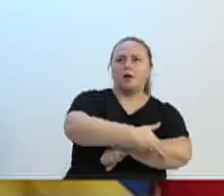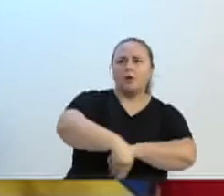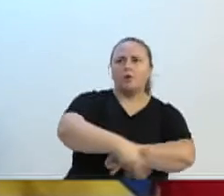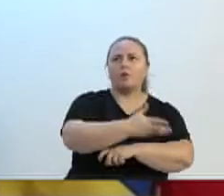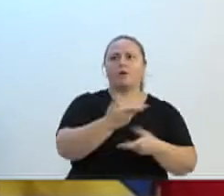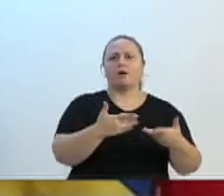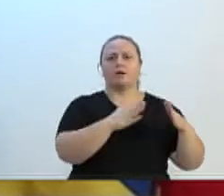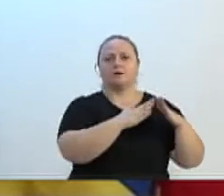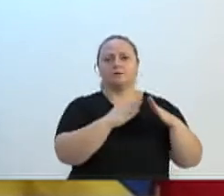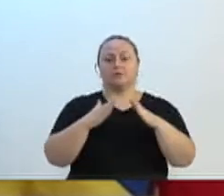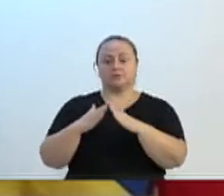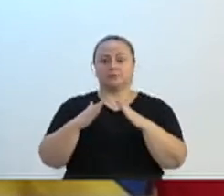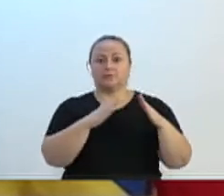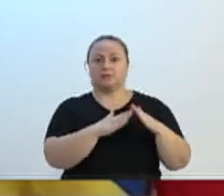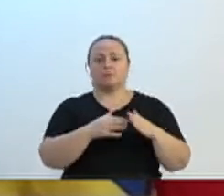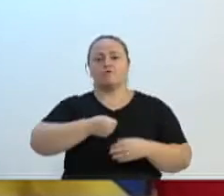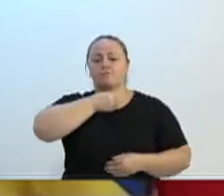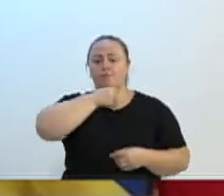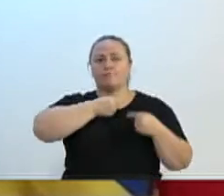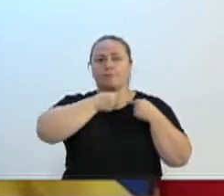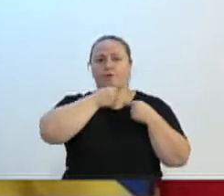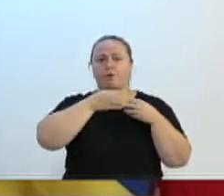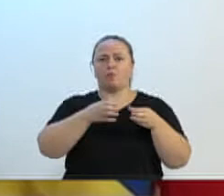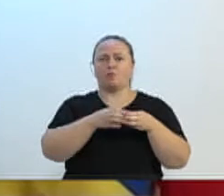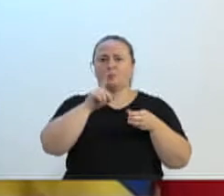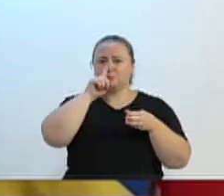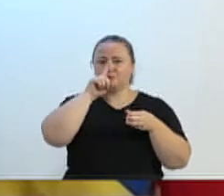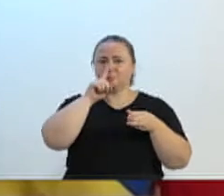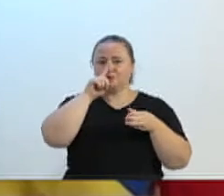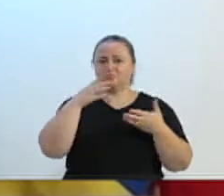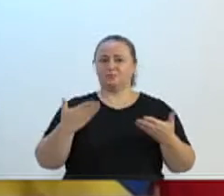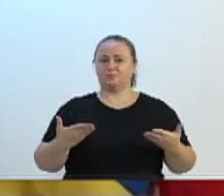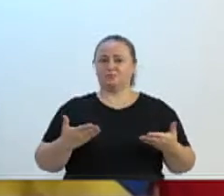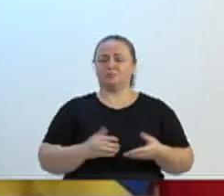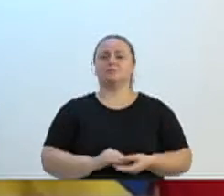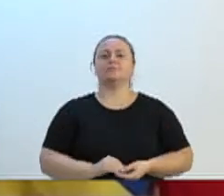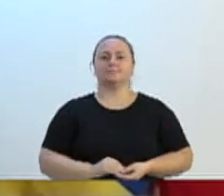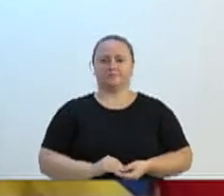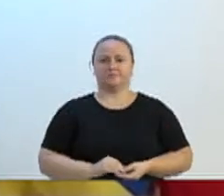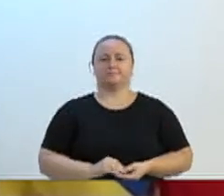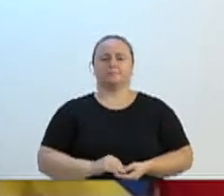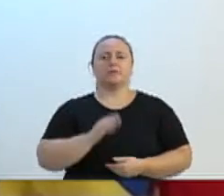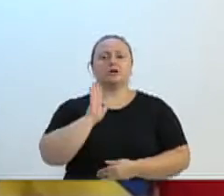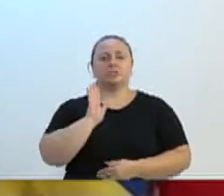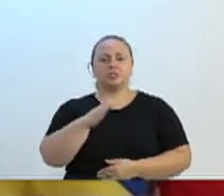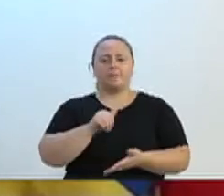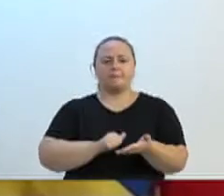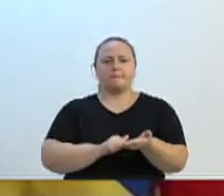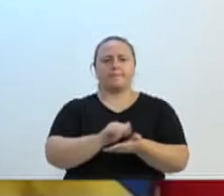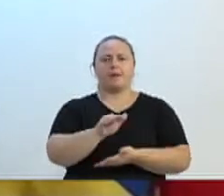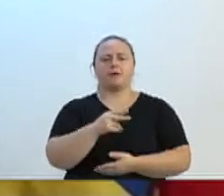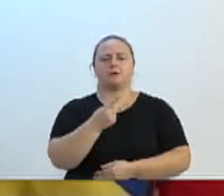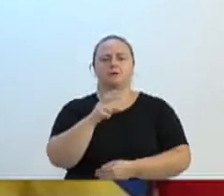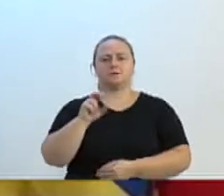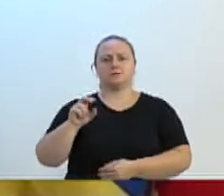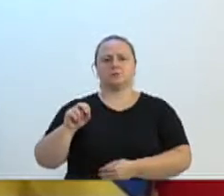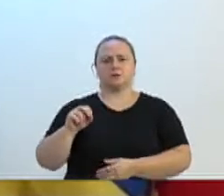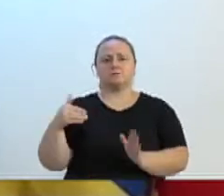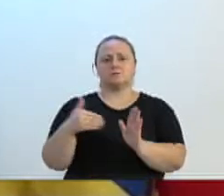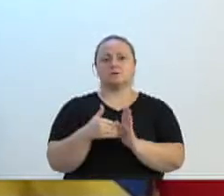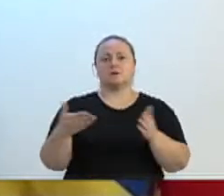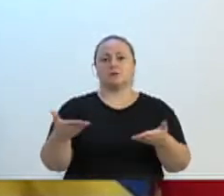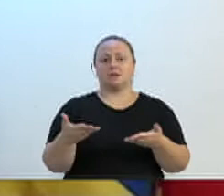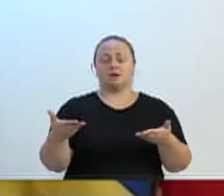são considerados grupos de risco. Já foram mais de 200 demissões de profissionais da educação até o